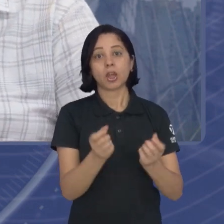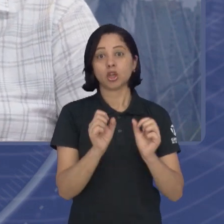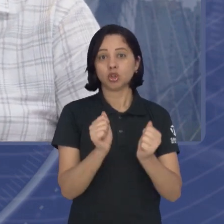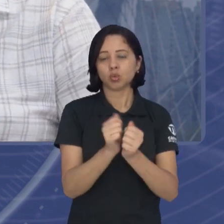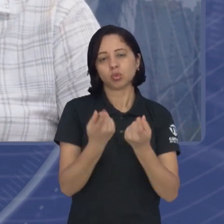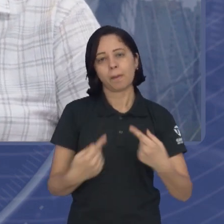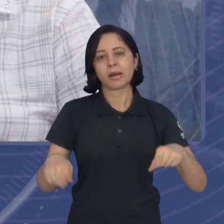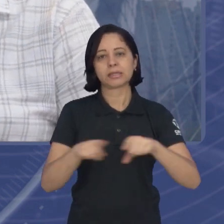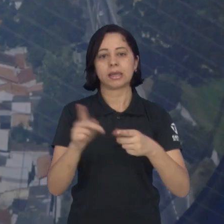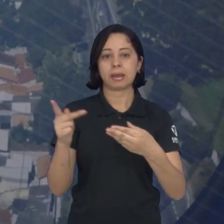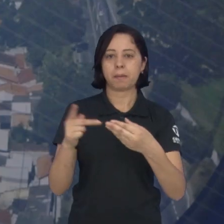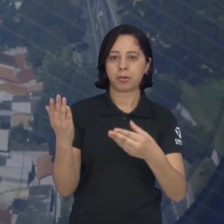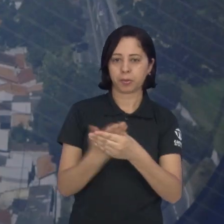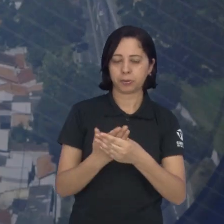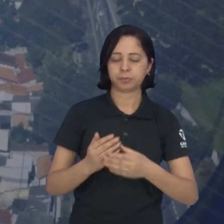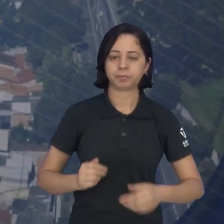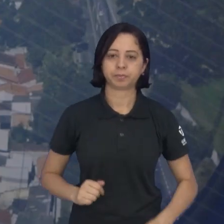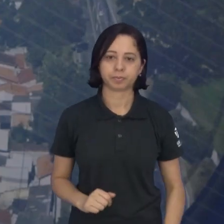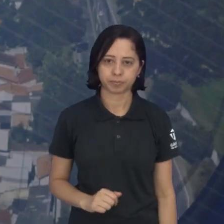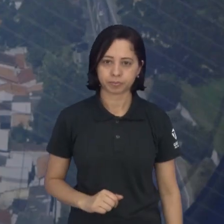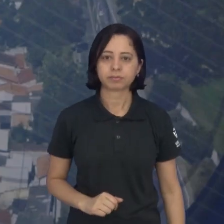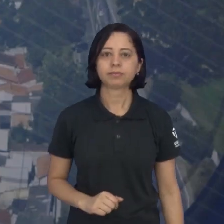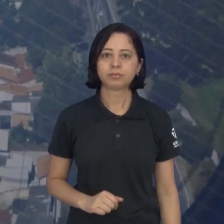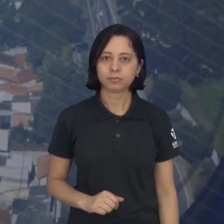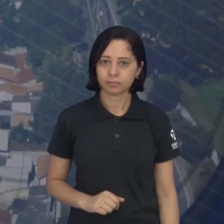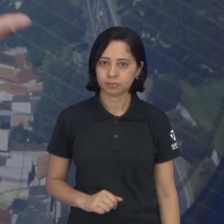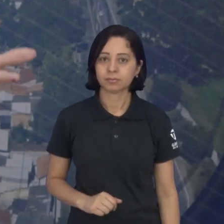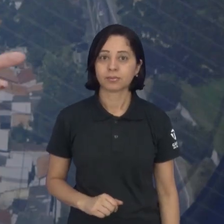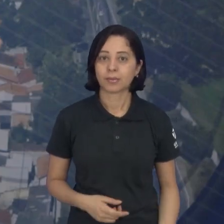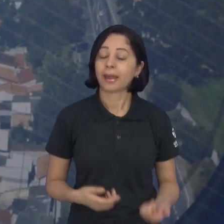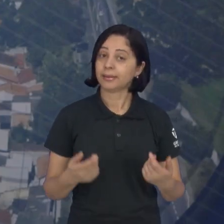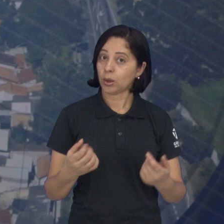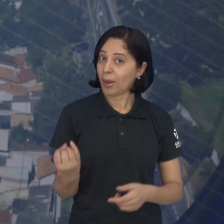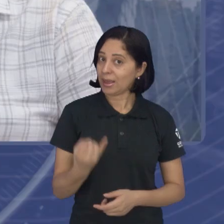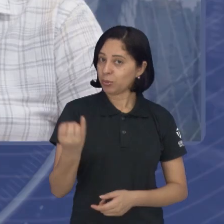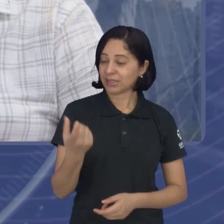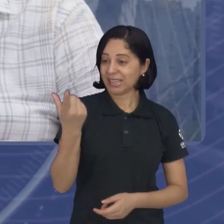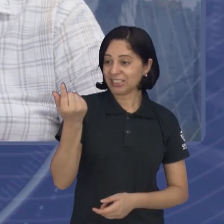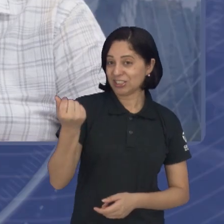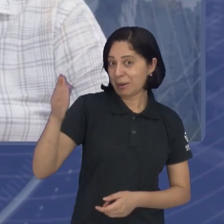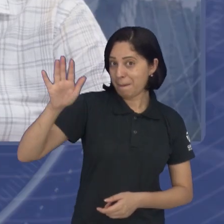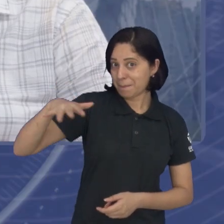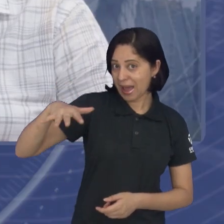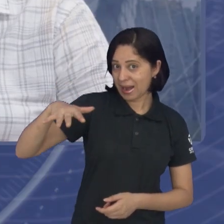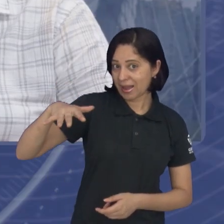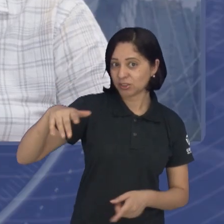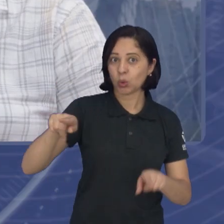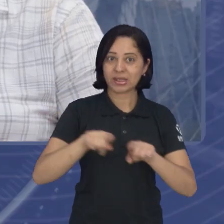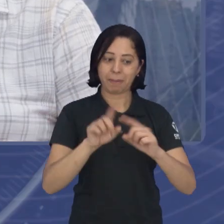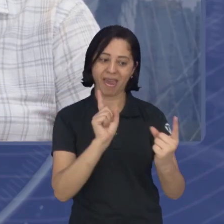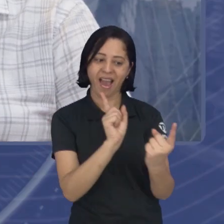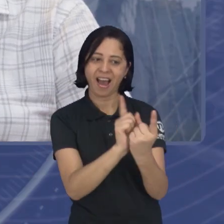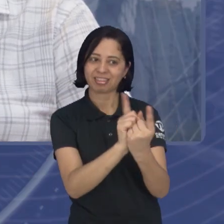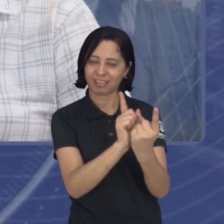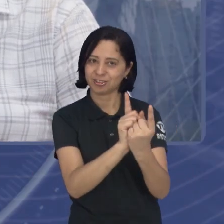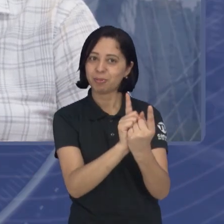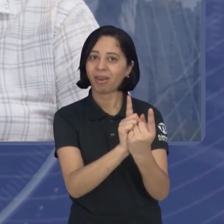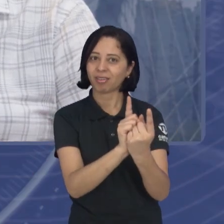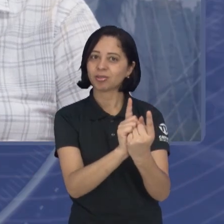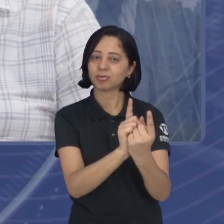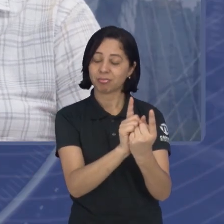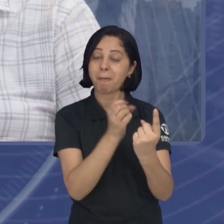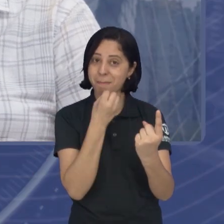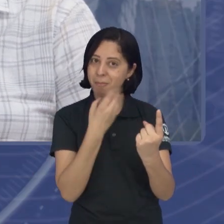com o PROCON. Até porque, né, Melo, além de um bom preço que o consumidor ele procura, o atendimento também faz toda a diferença,